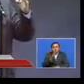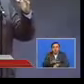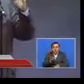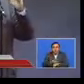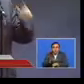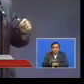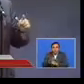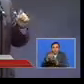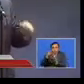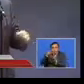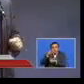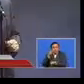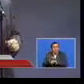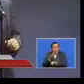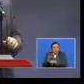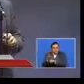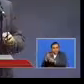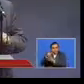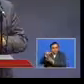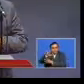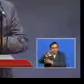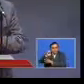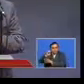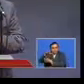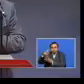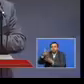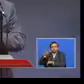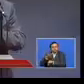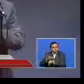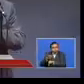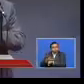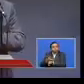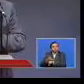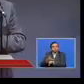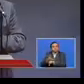Vladimir Herzog. Portanto, é um jornalista